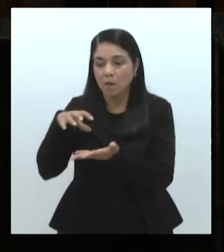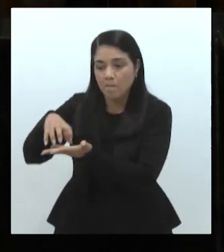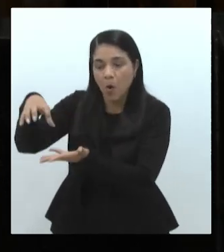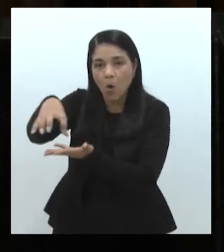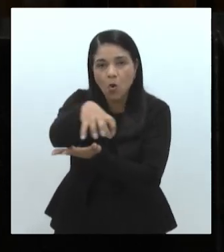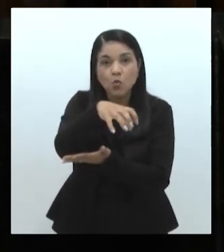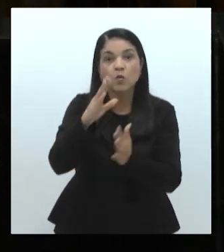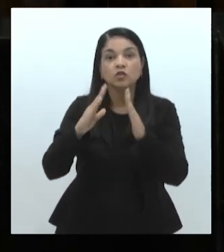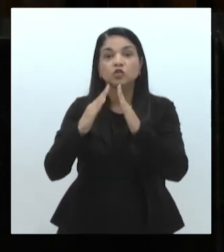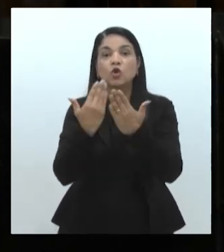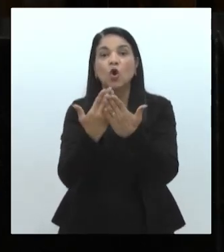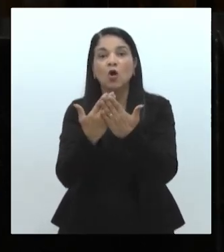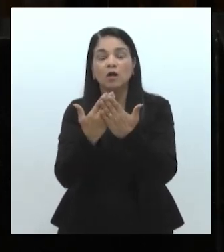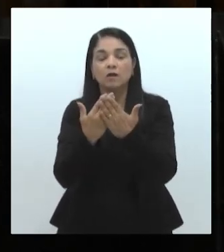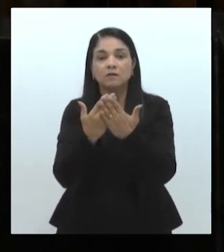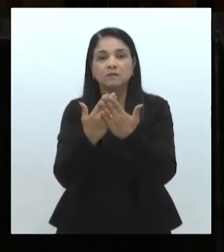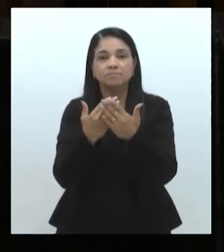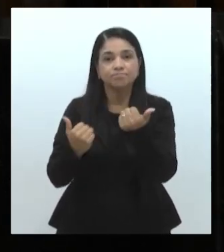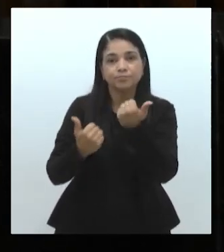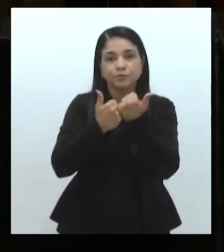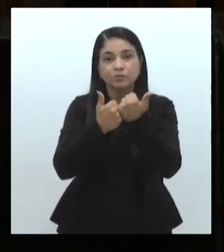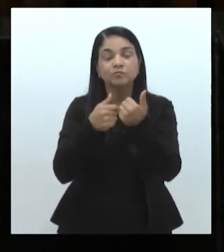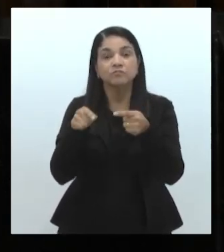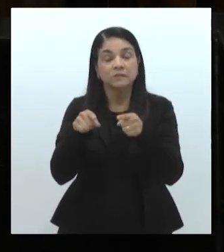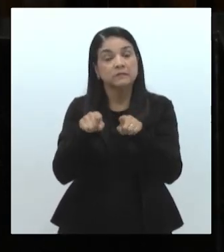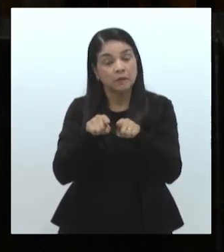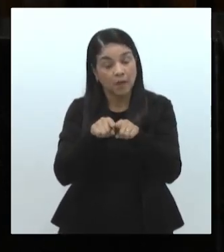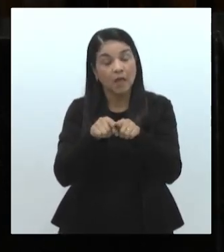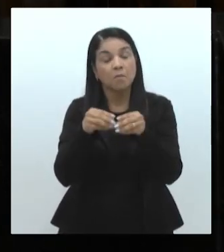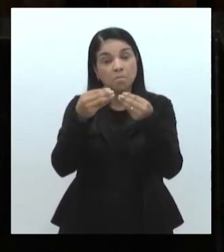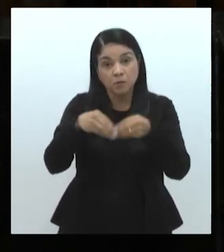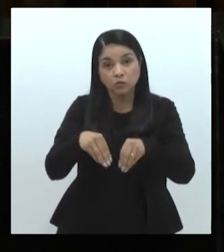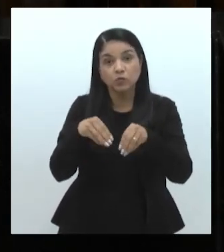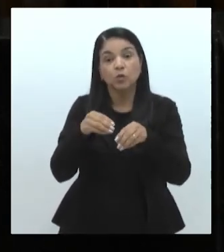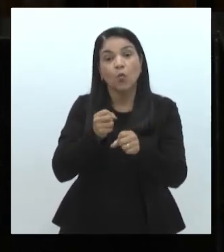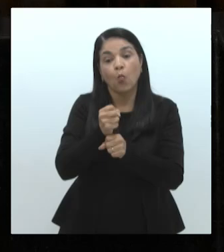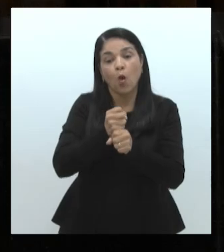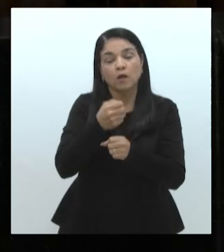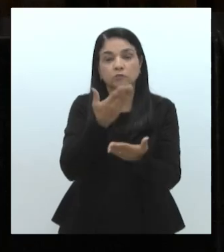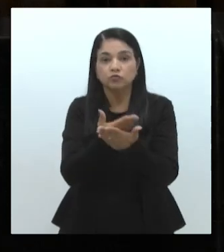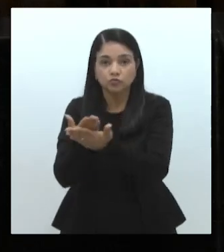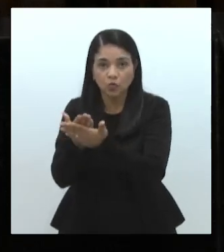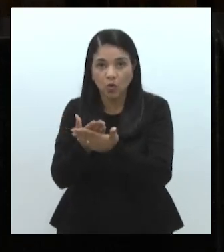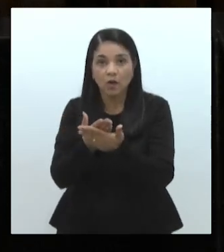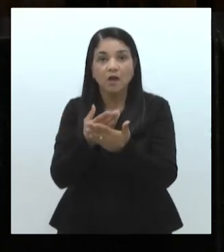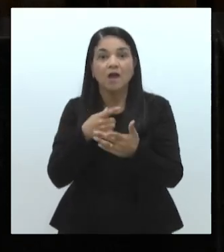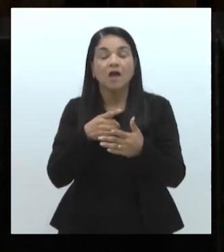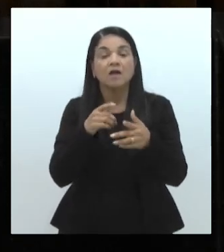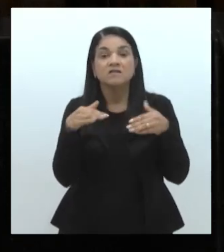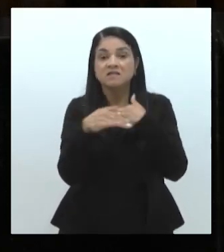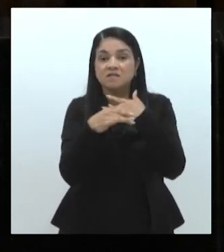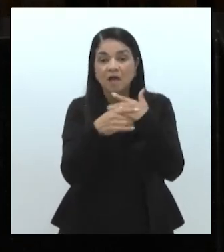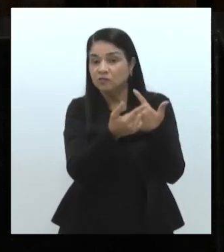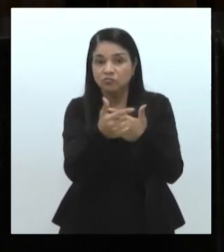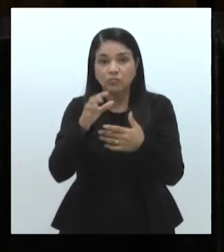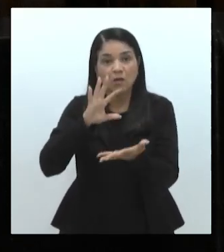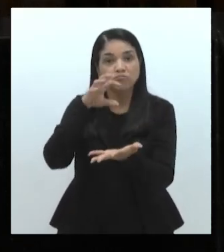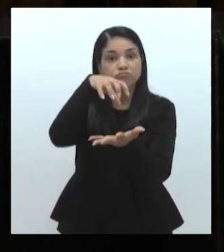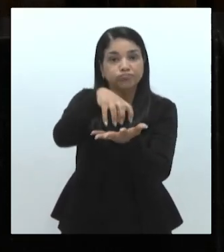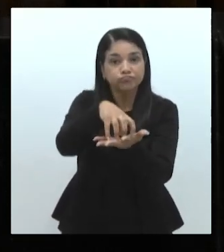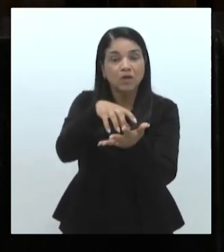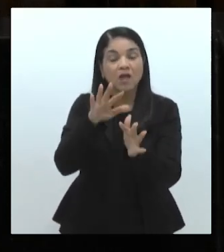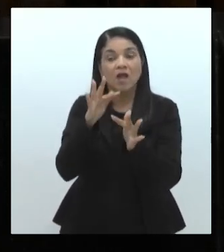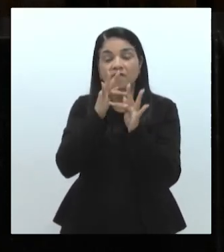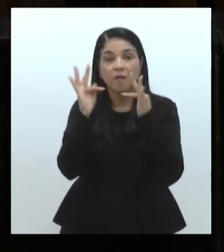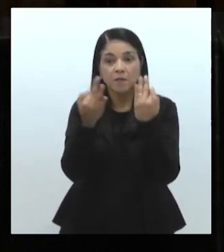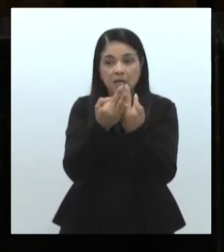nas escolas. E isso interfere inclusive no ano letivo, porque quase cidade nenhuma tem ponto de abrigamento, ou seja, aquele local que as famílias